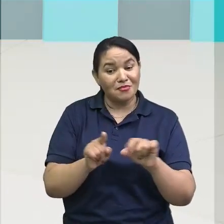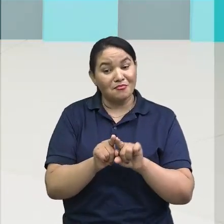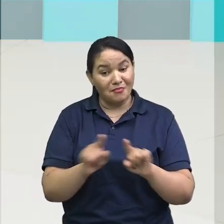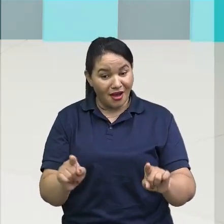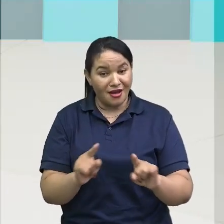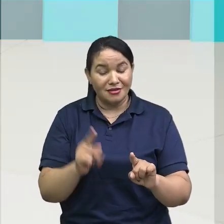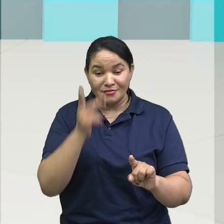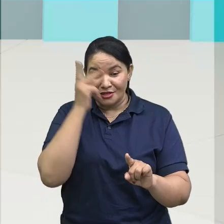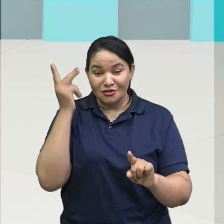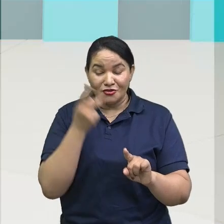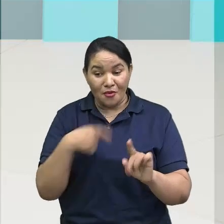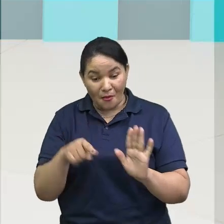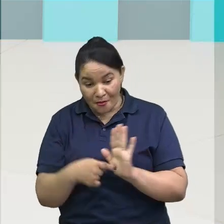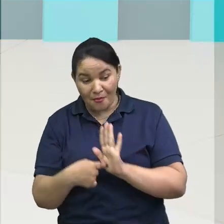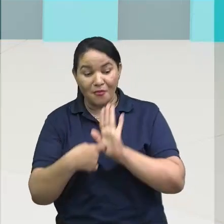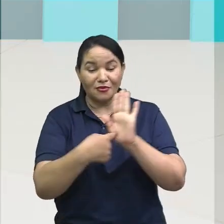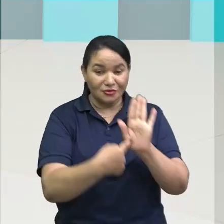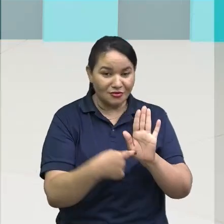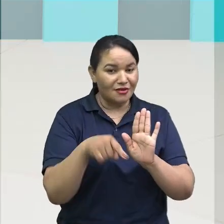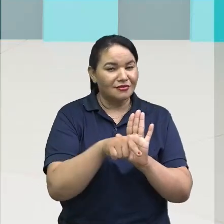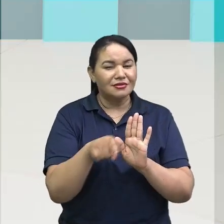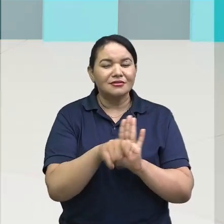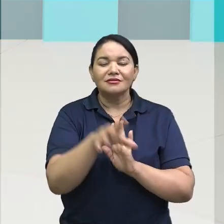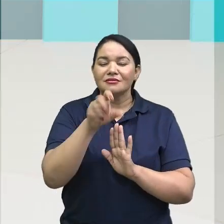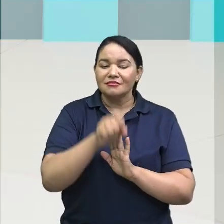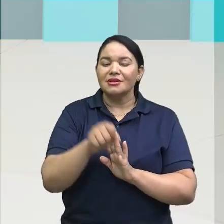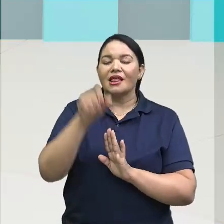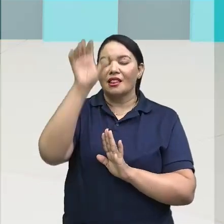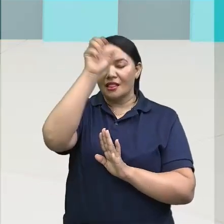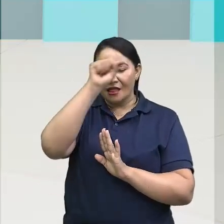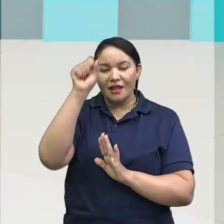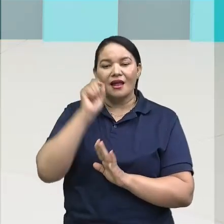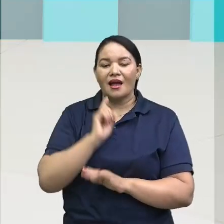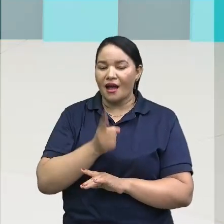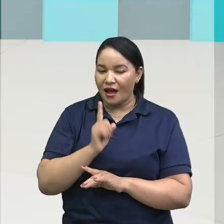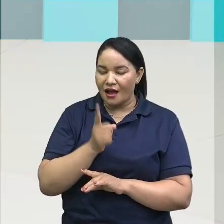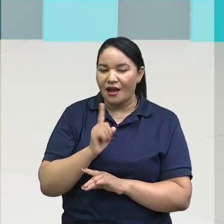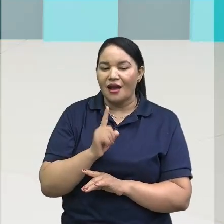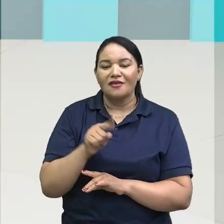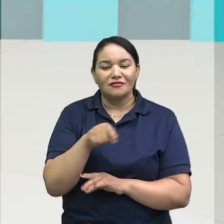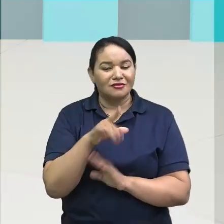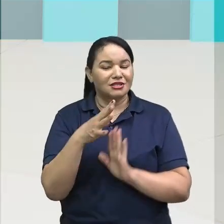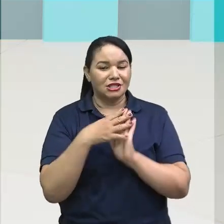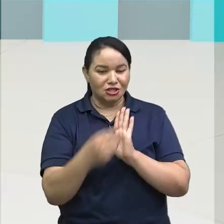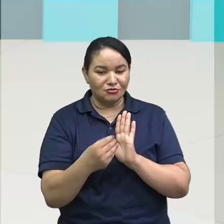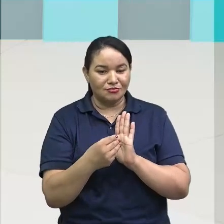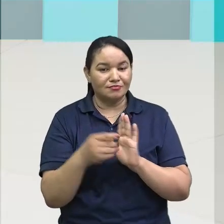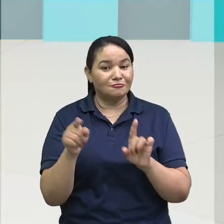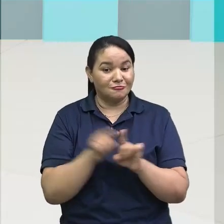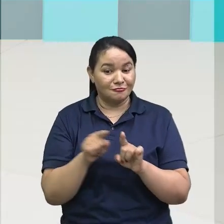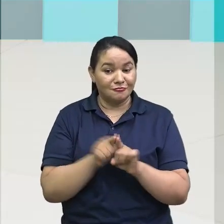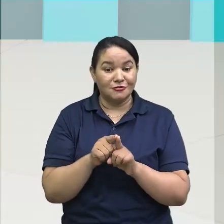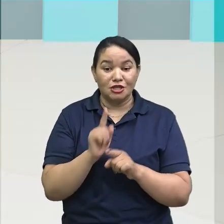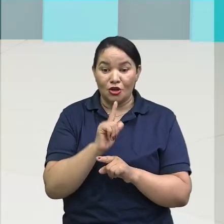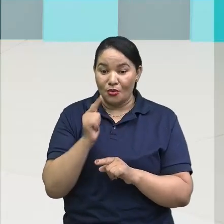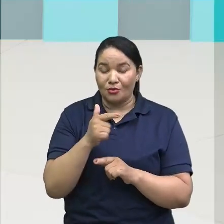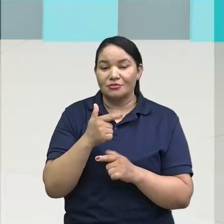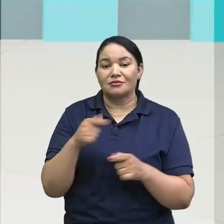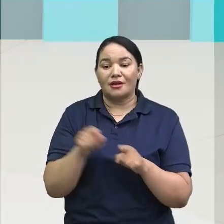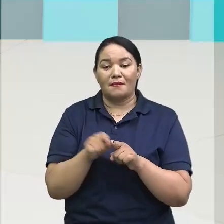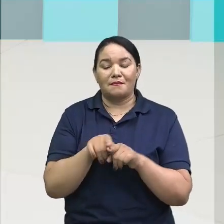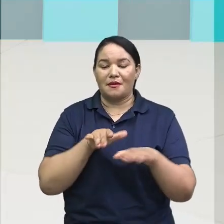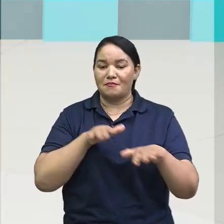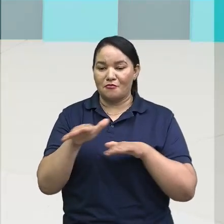você e você tentou copiar, foi reproduzir. E eu falei também da coreografia, que você poderia copiar, reproduzir